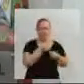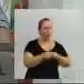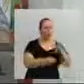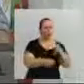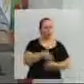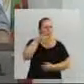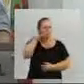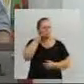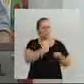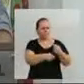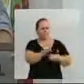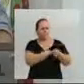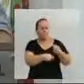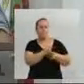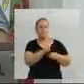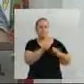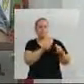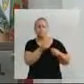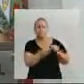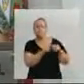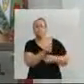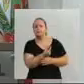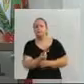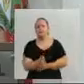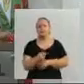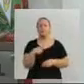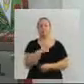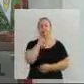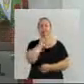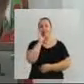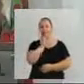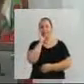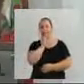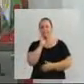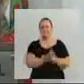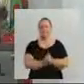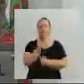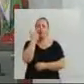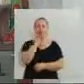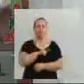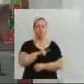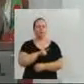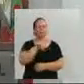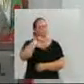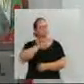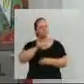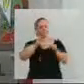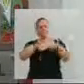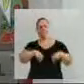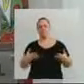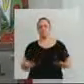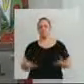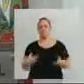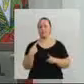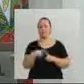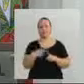operacional, e que tem que ser realizada de forma rápida para poder trazer menos trauma possível para a sociedade, que